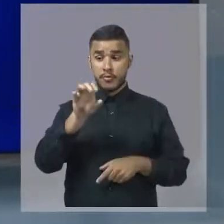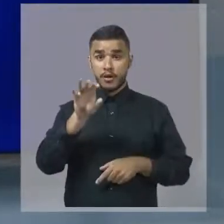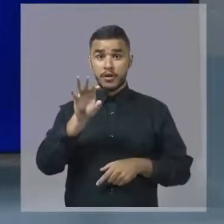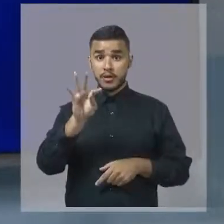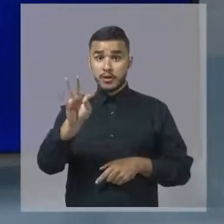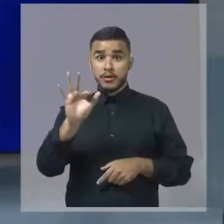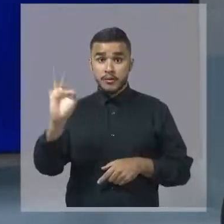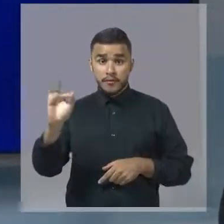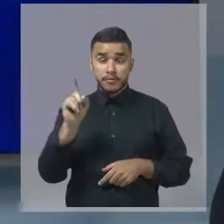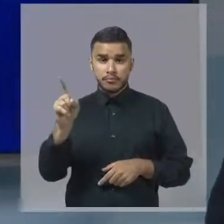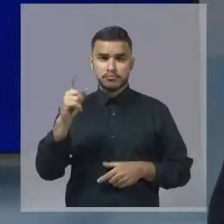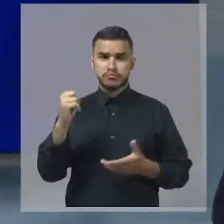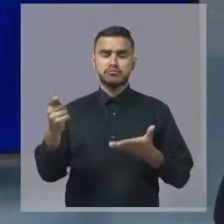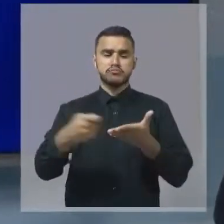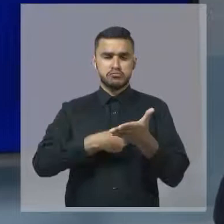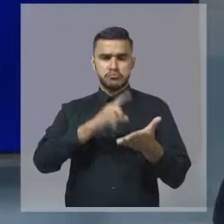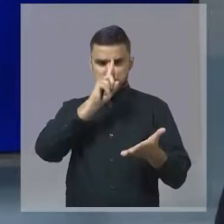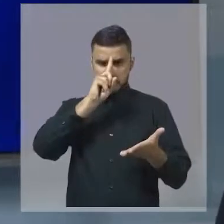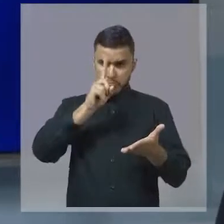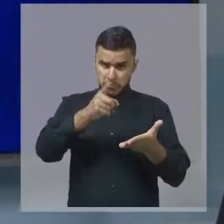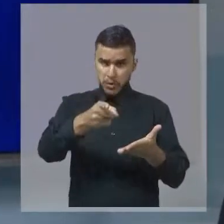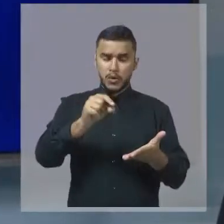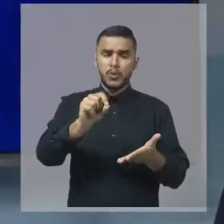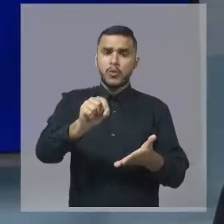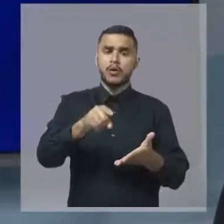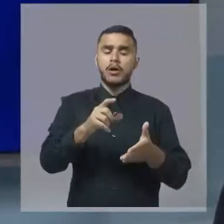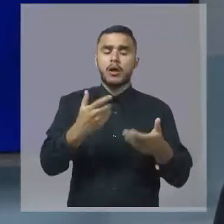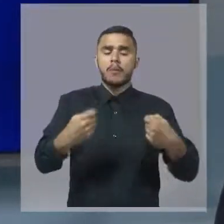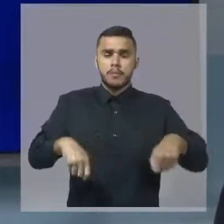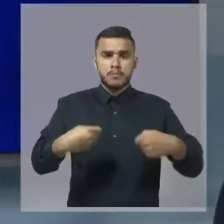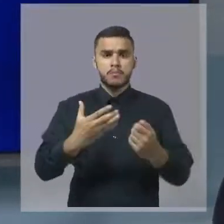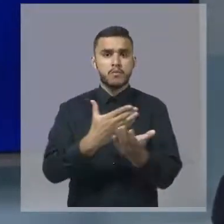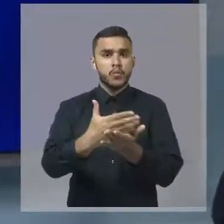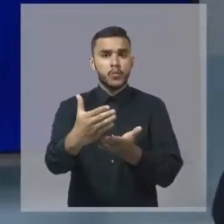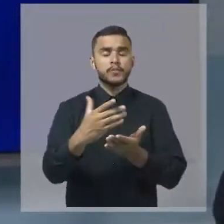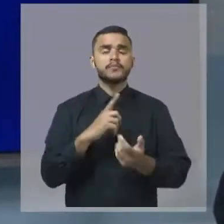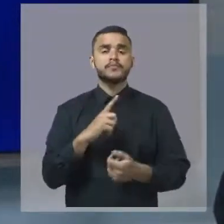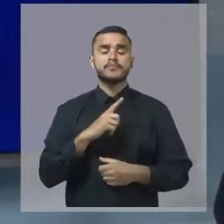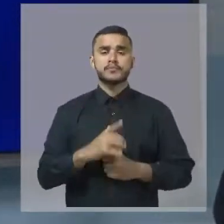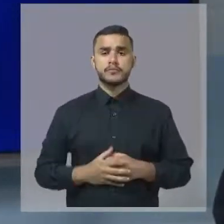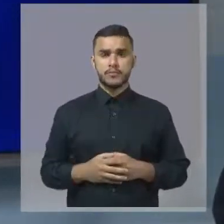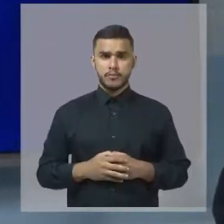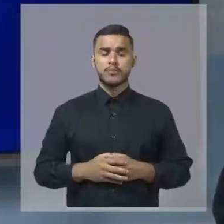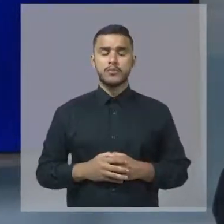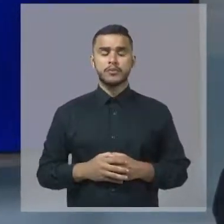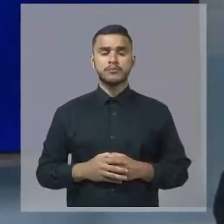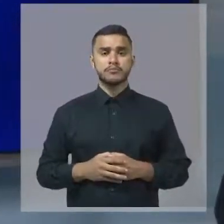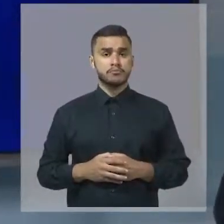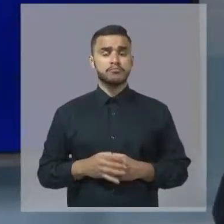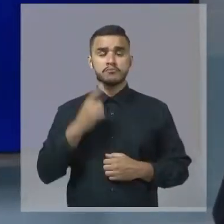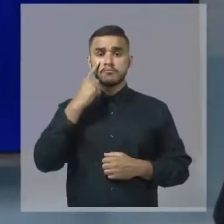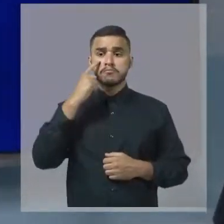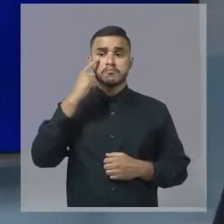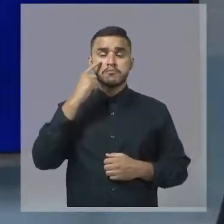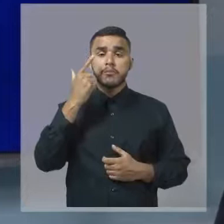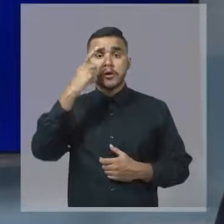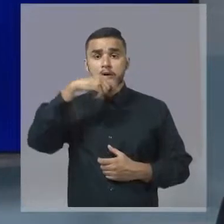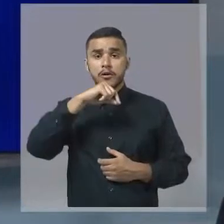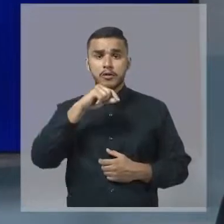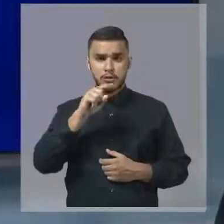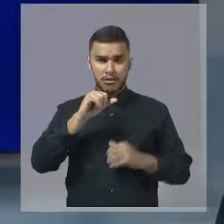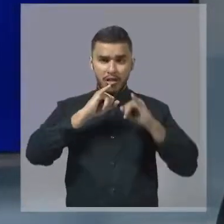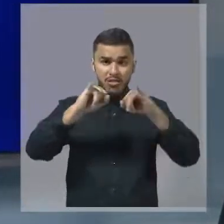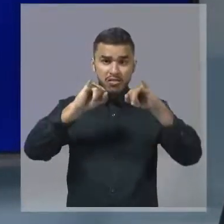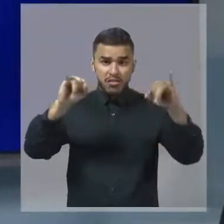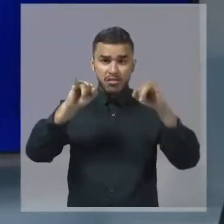Federal, em que abre inquérito a partir de agora para tentar-se descobrir os autores das fake